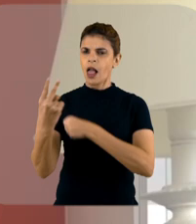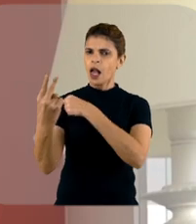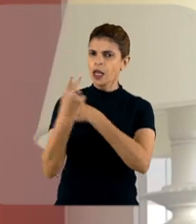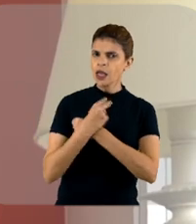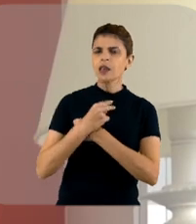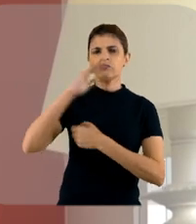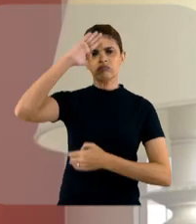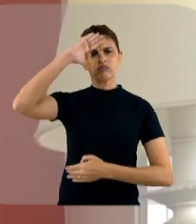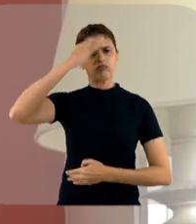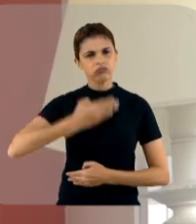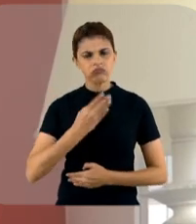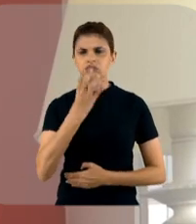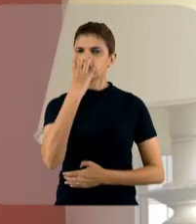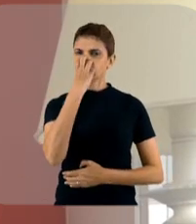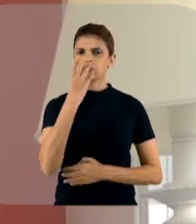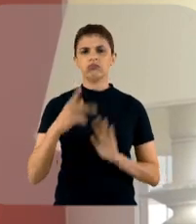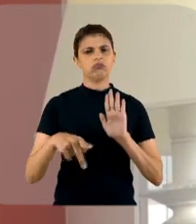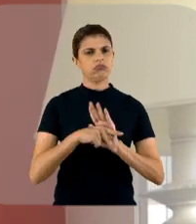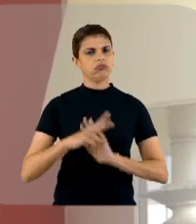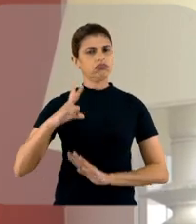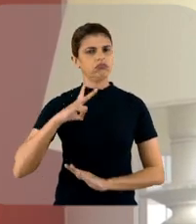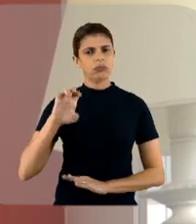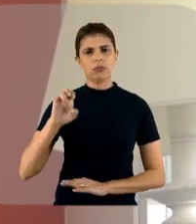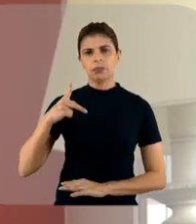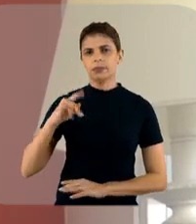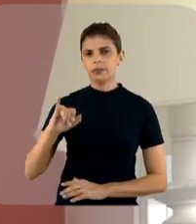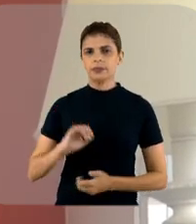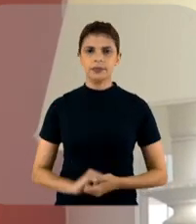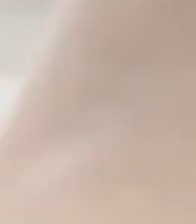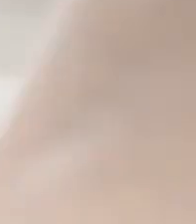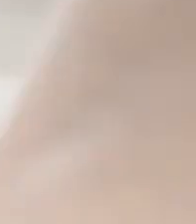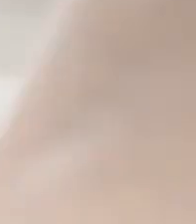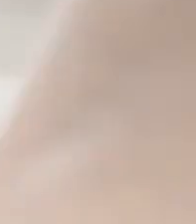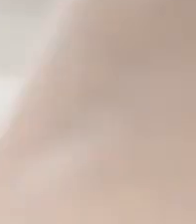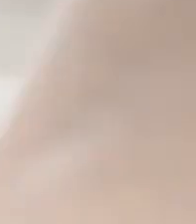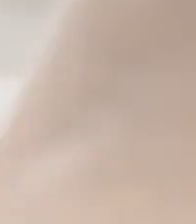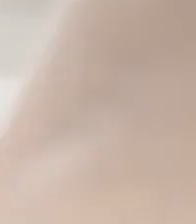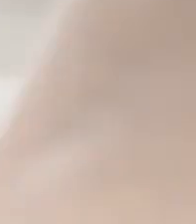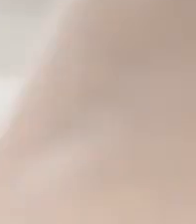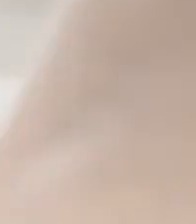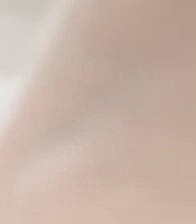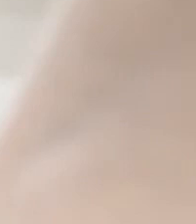Todo profissional de saúde hoje tem que ter o mínimo de equipamento de proteção individual.